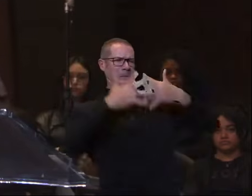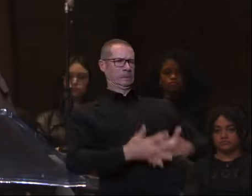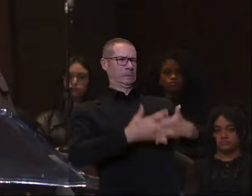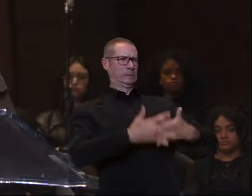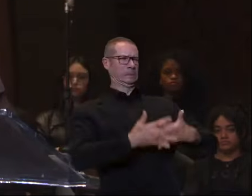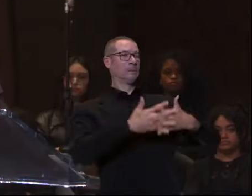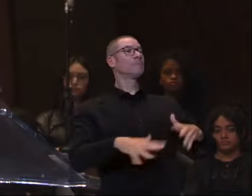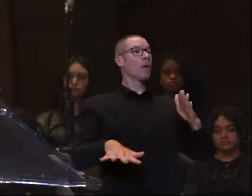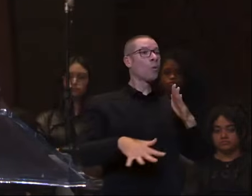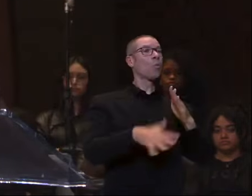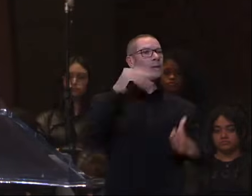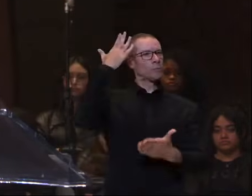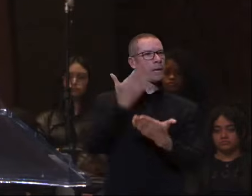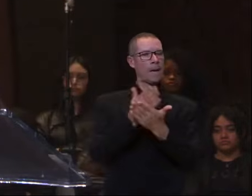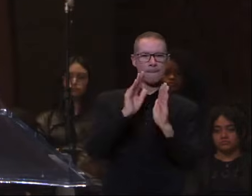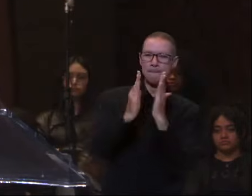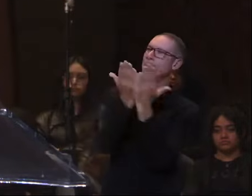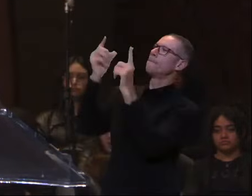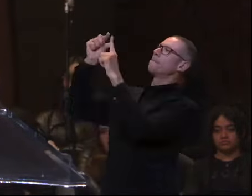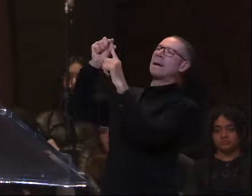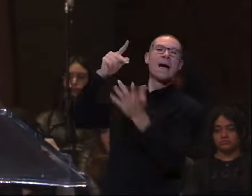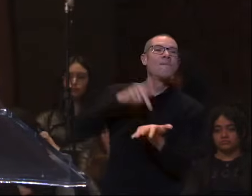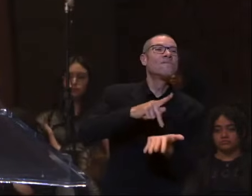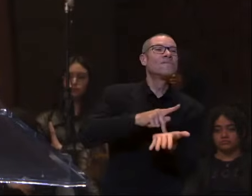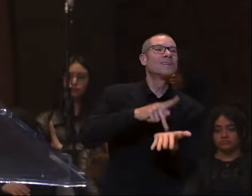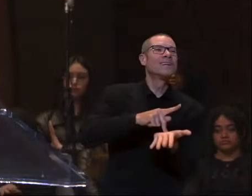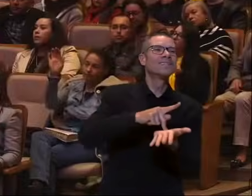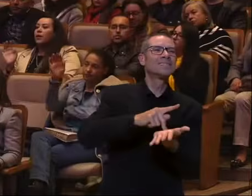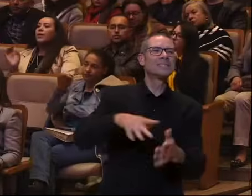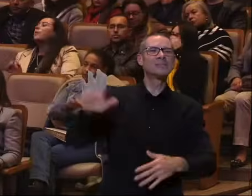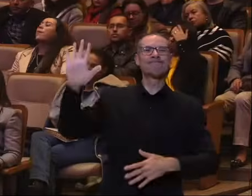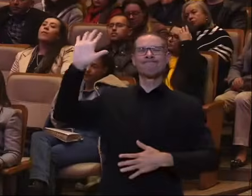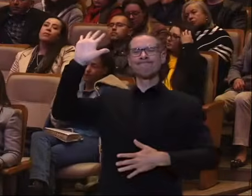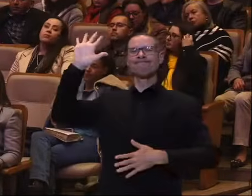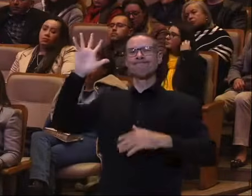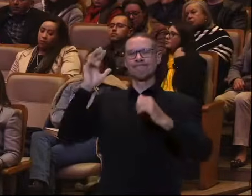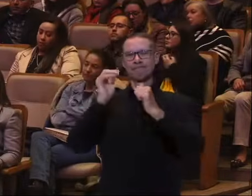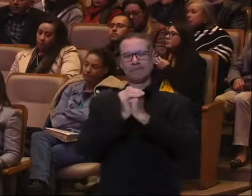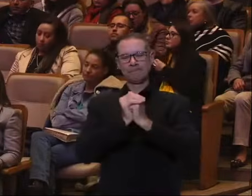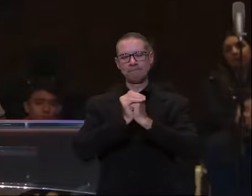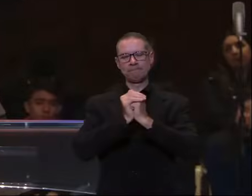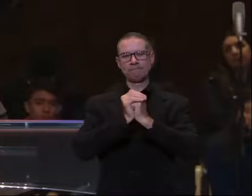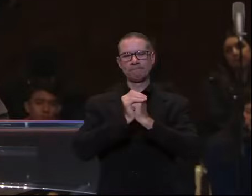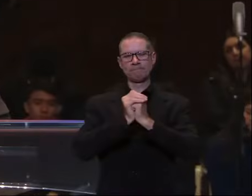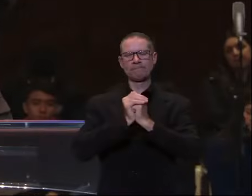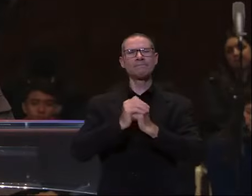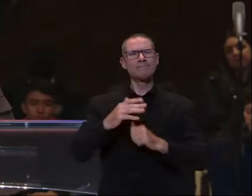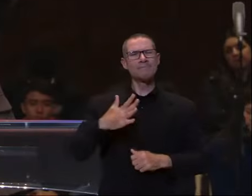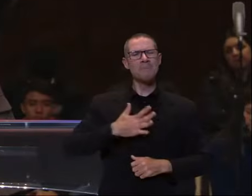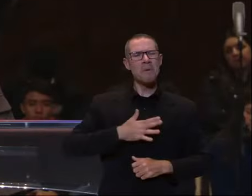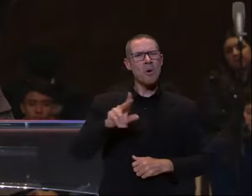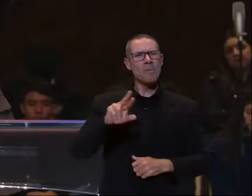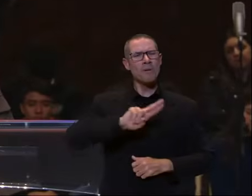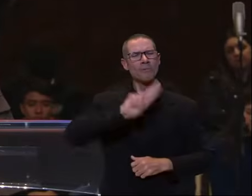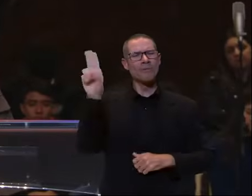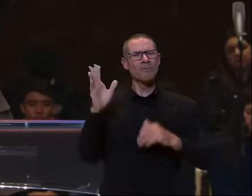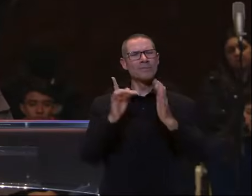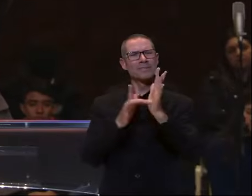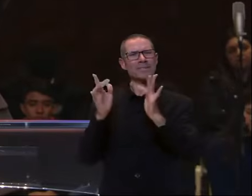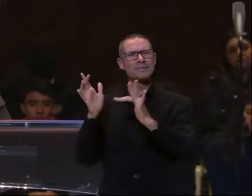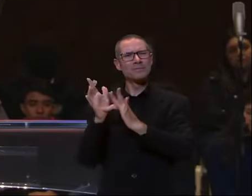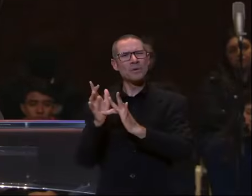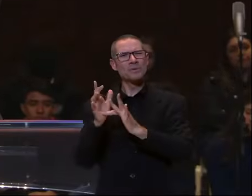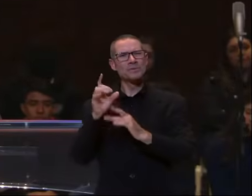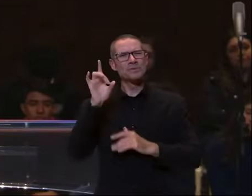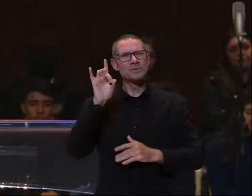Quantos creem que a palavra de Deus diz a verdade? Amém? Então, meu irmão, em nome de Jesus,